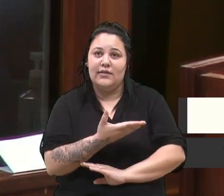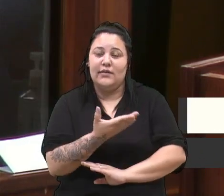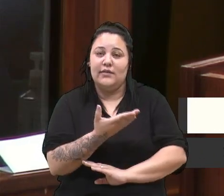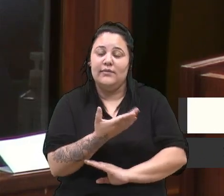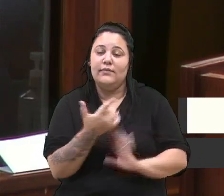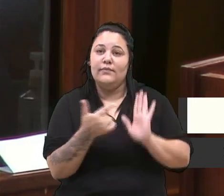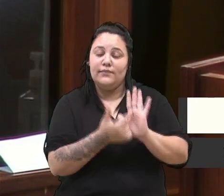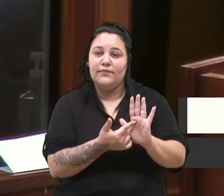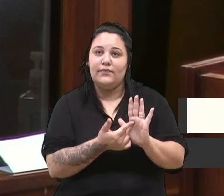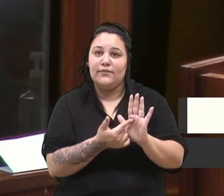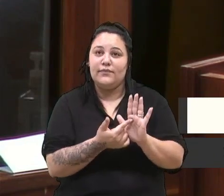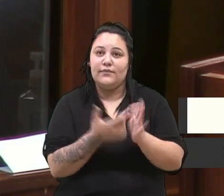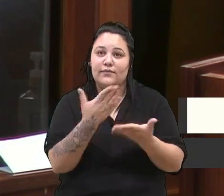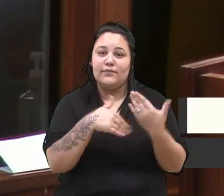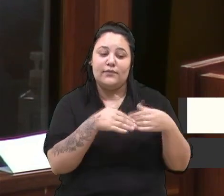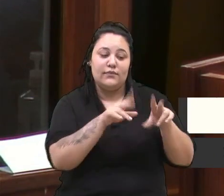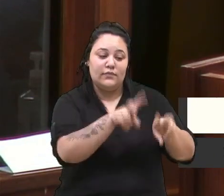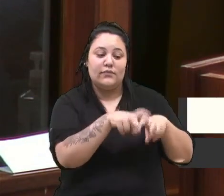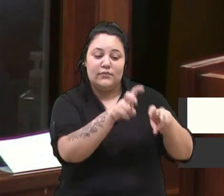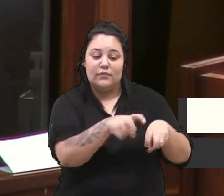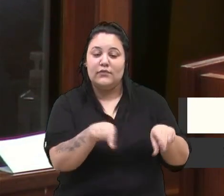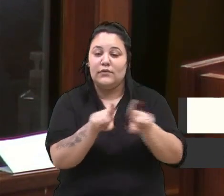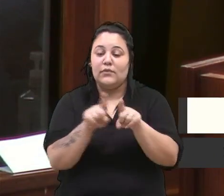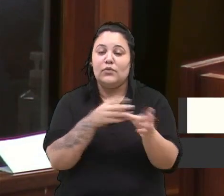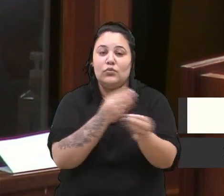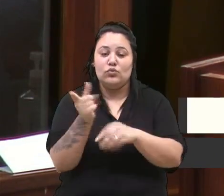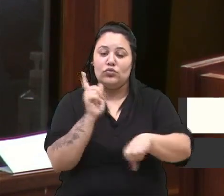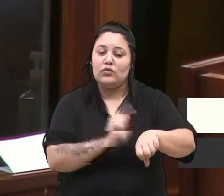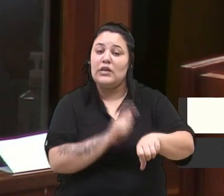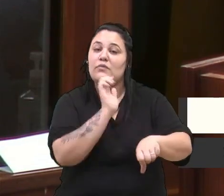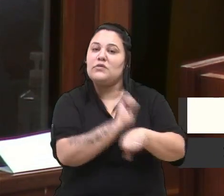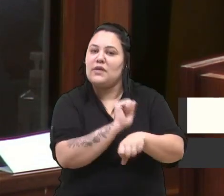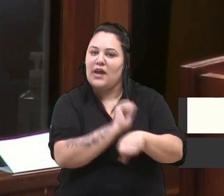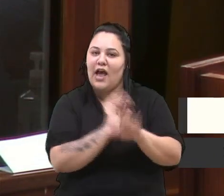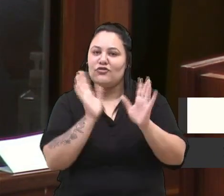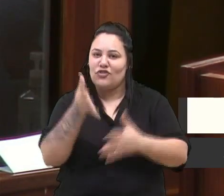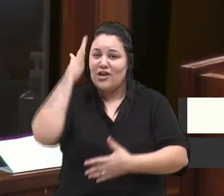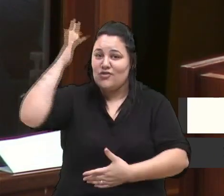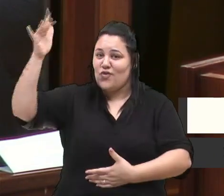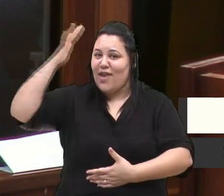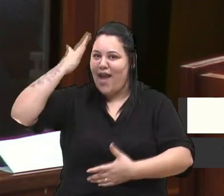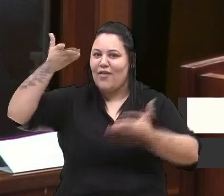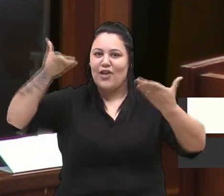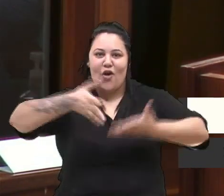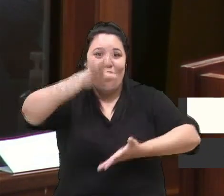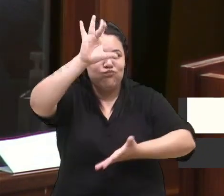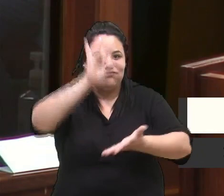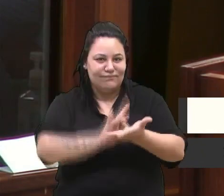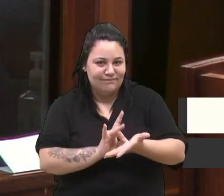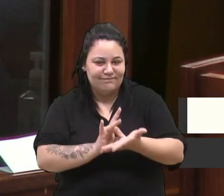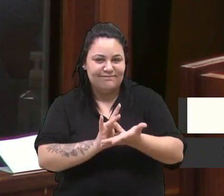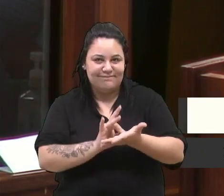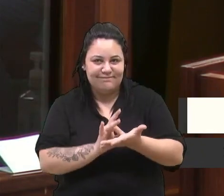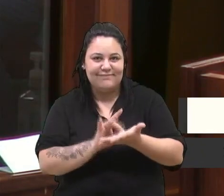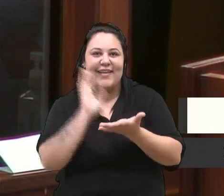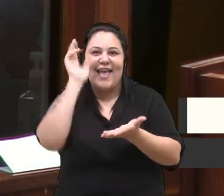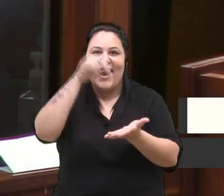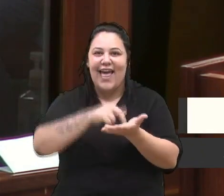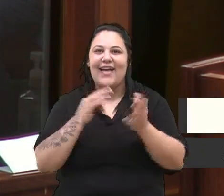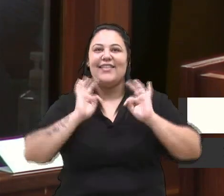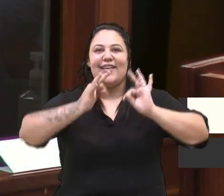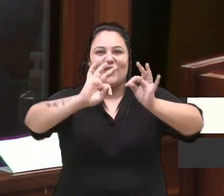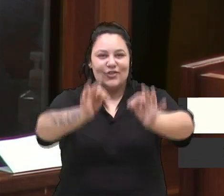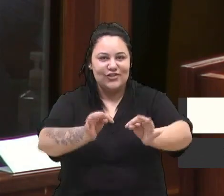agricultores algo há muito tempo esperado, muito sonhado e que agora é realidade e a tecnologia